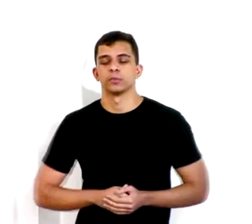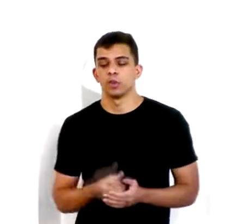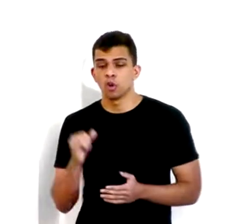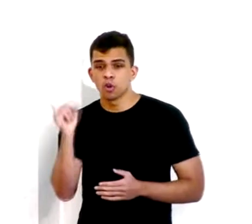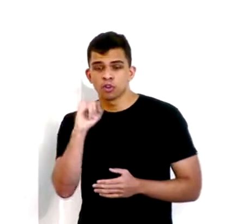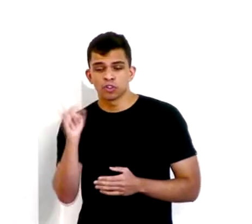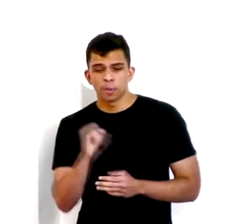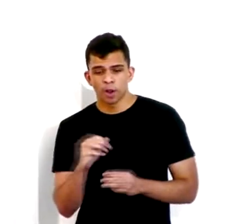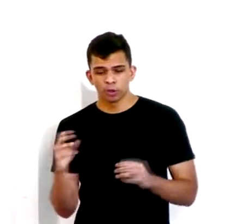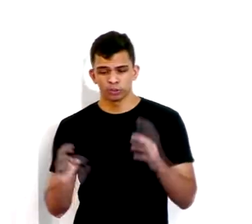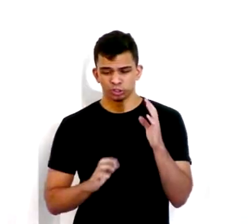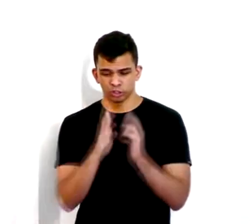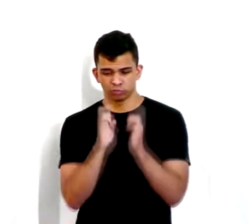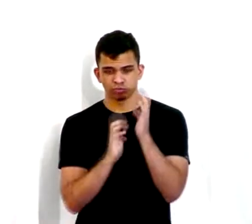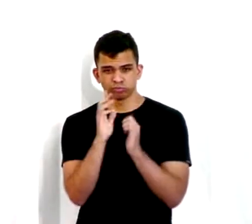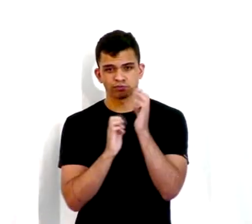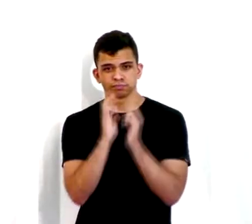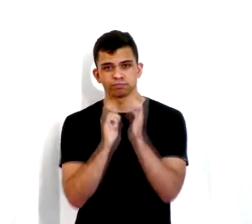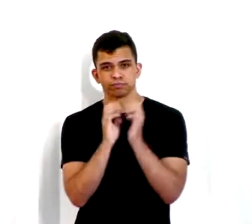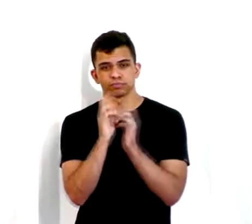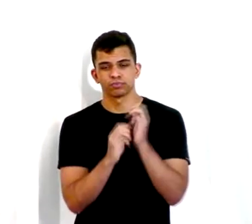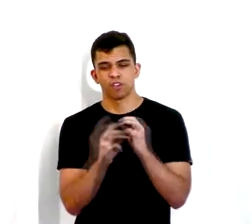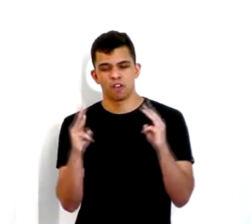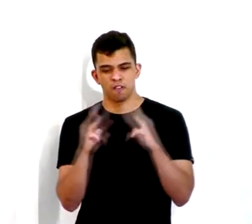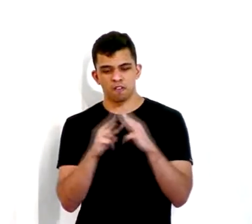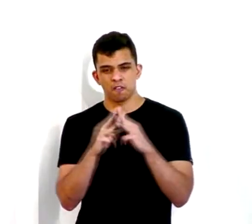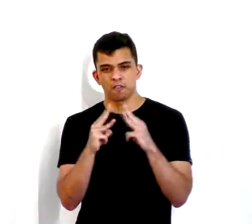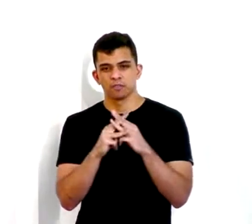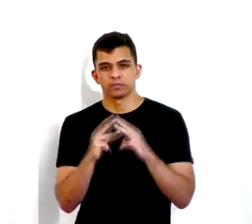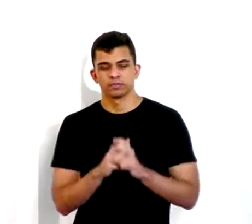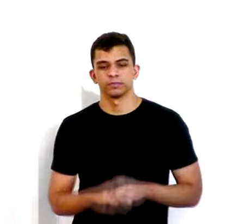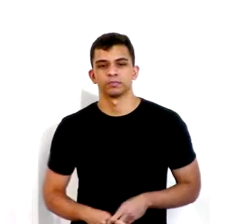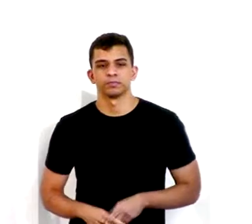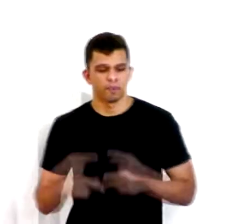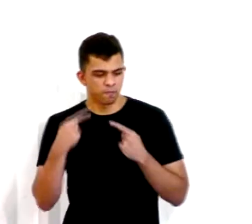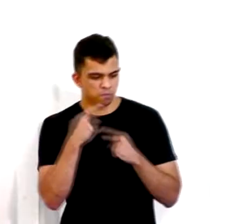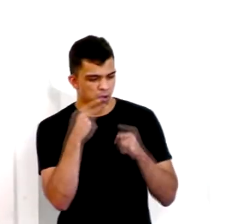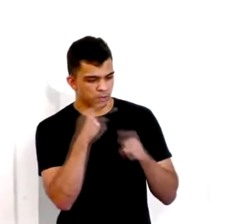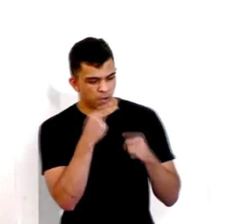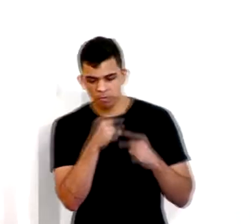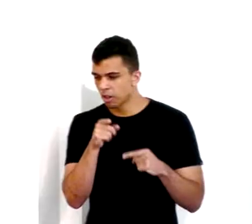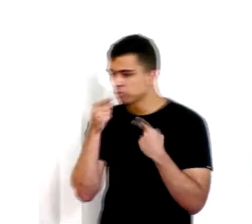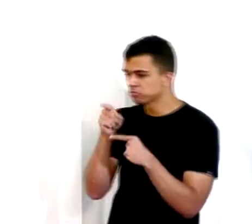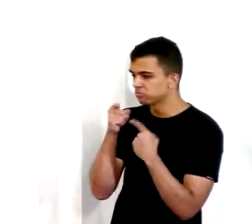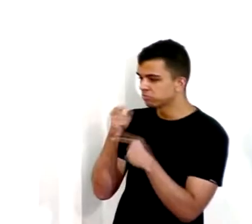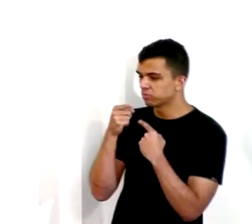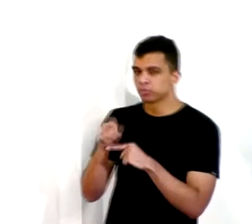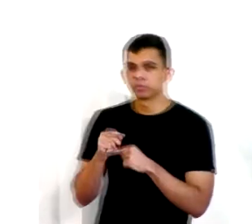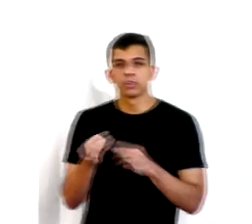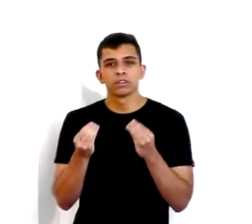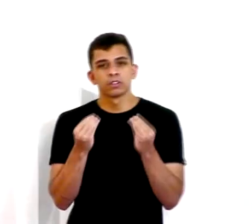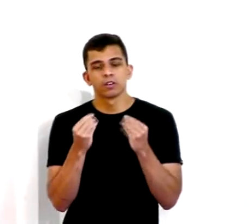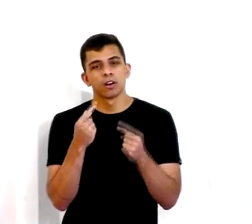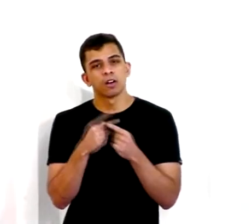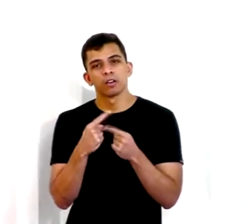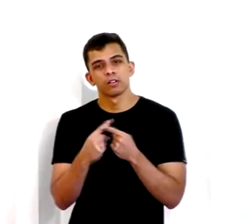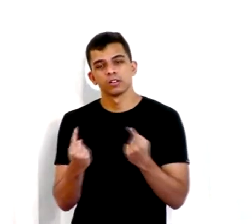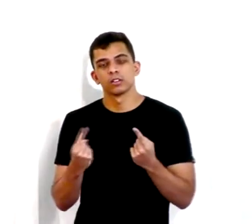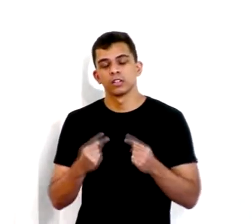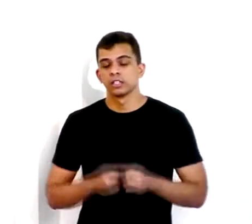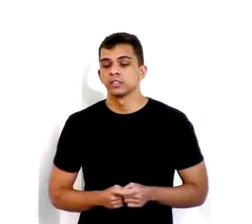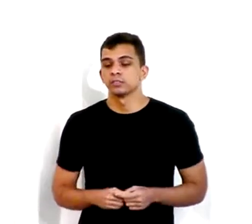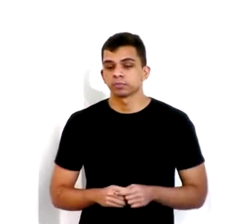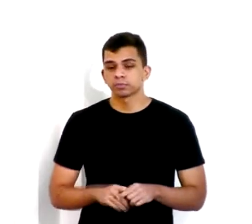brigarem e assim falarem mal um do outro? E viverem talvez durante